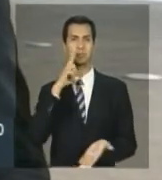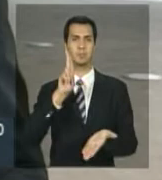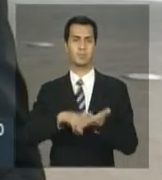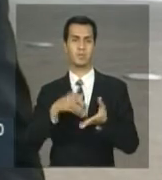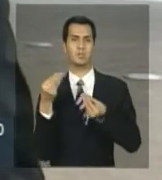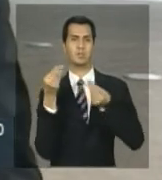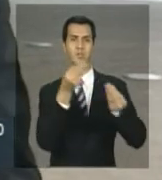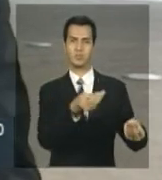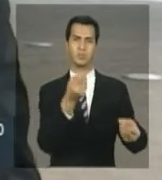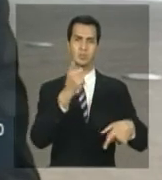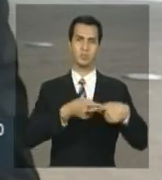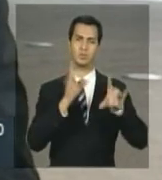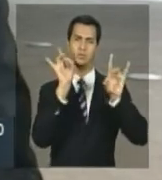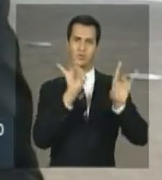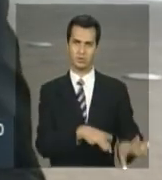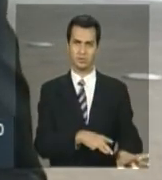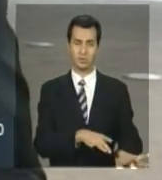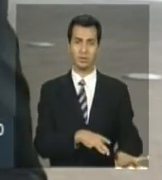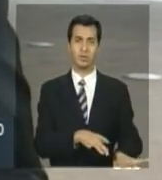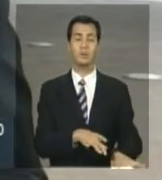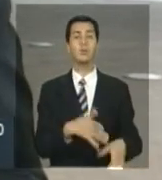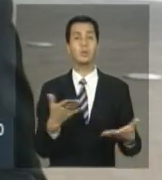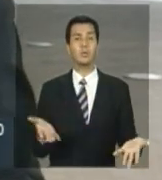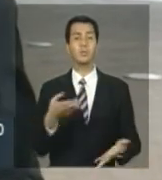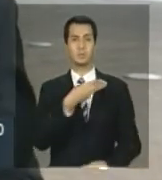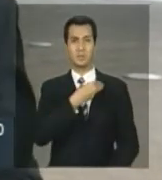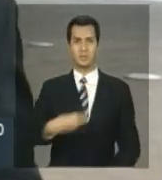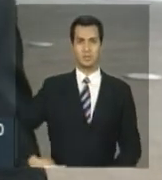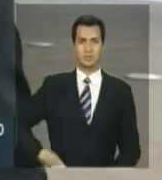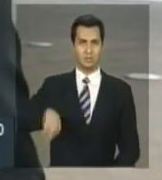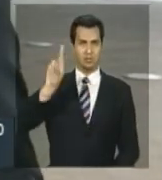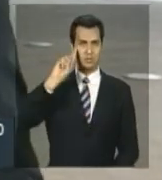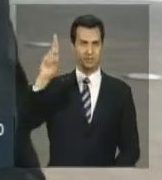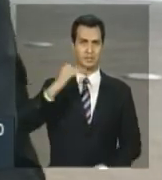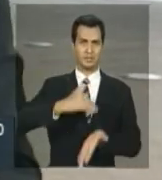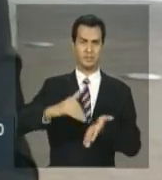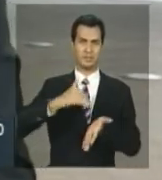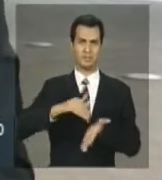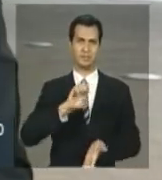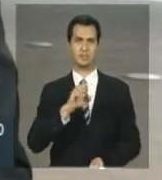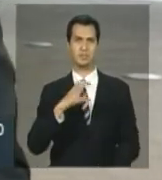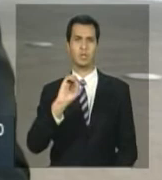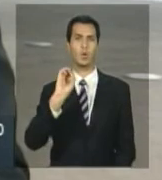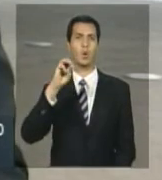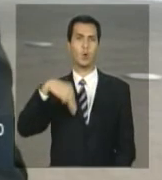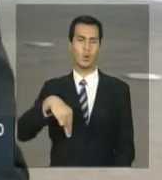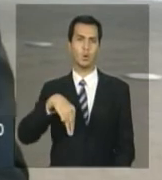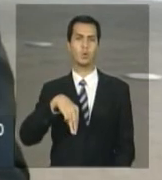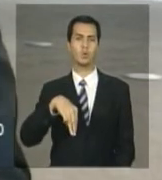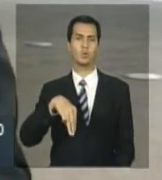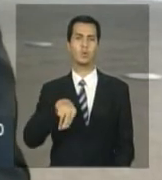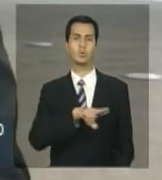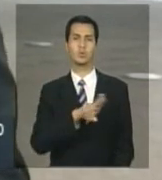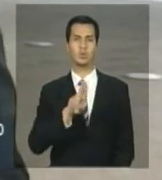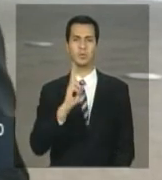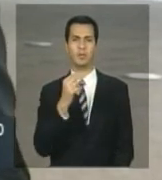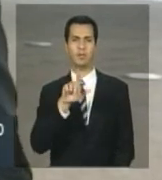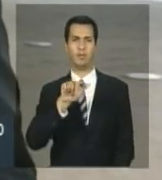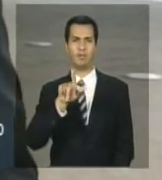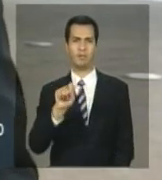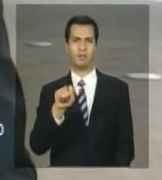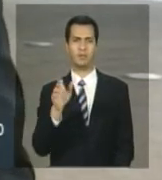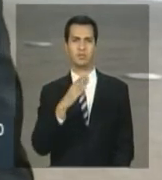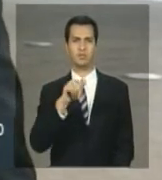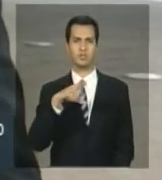carta de demissão à presidenta. Segundo a ministra-chefe da Secretaria de Comunicação Social, Helena